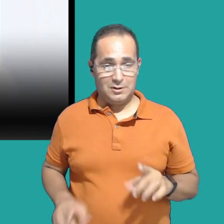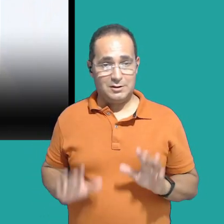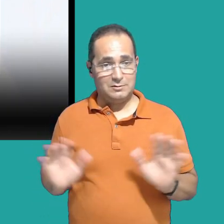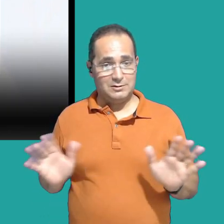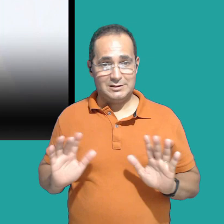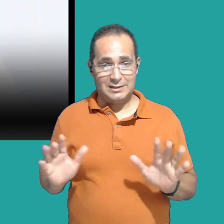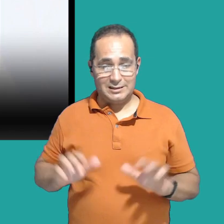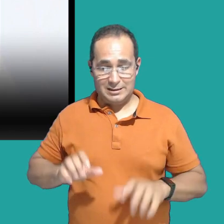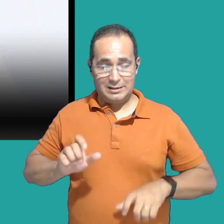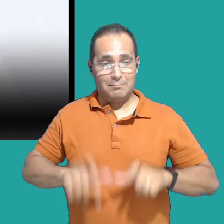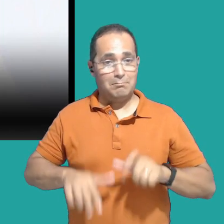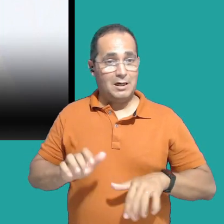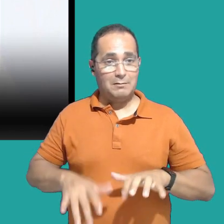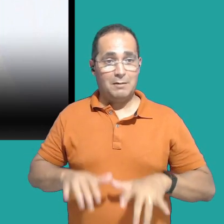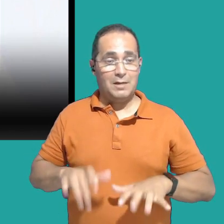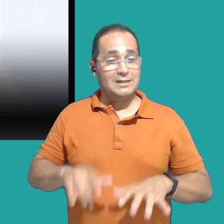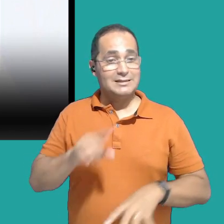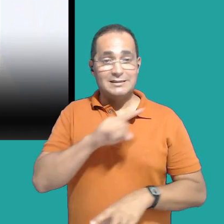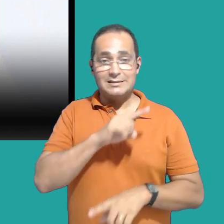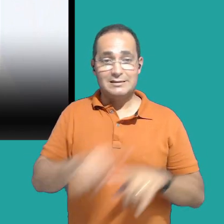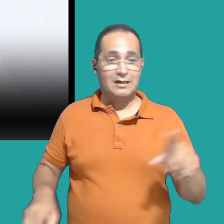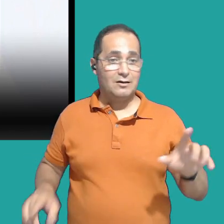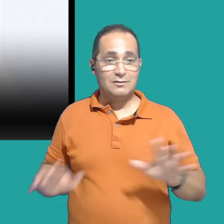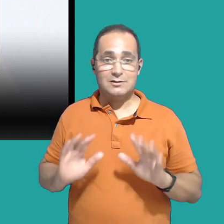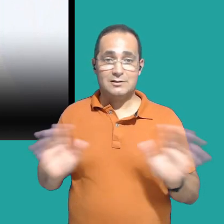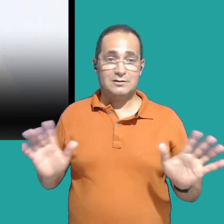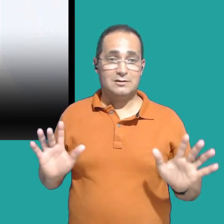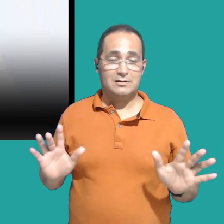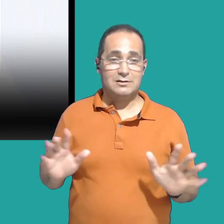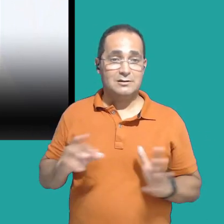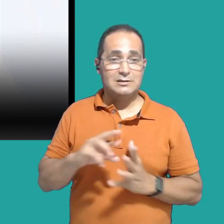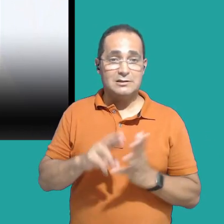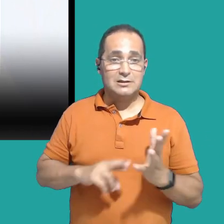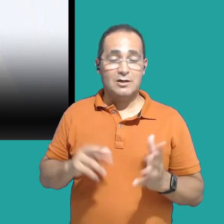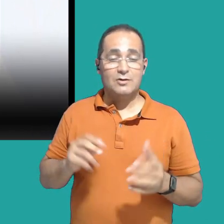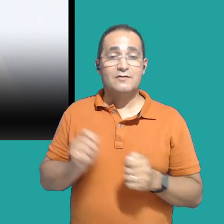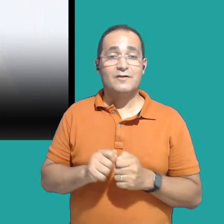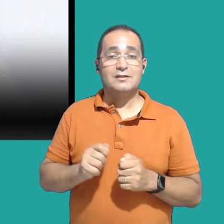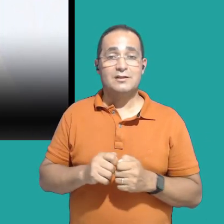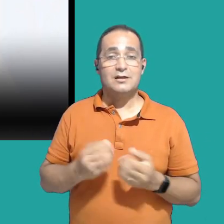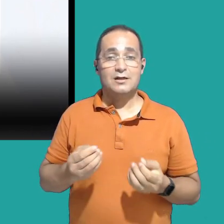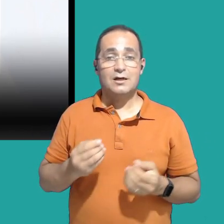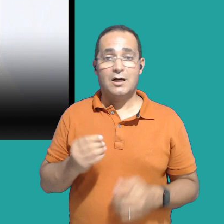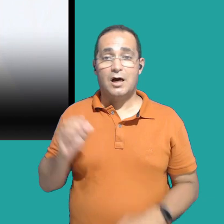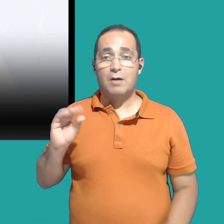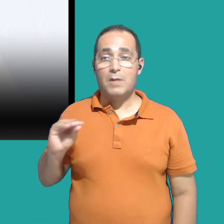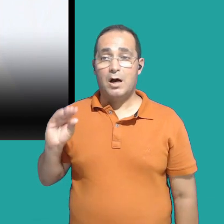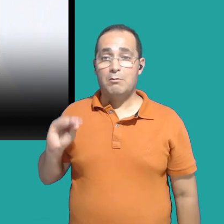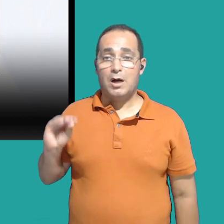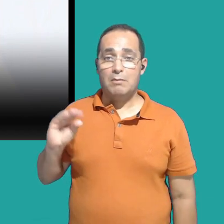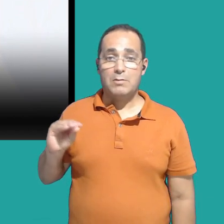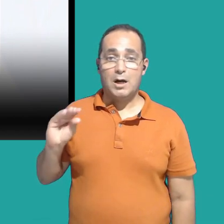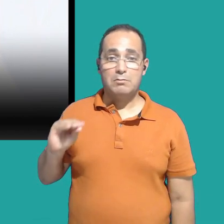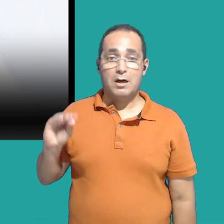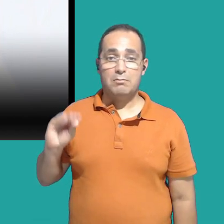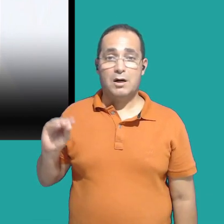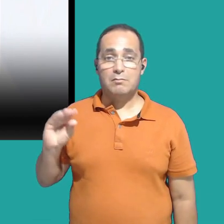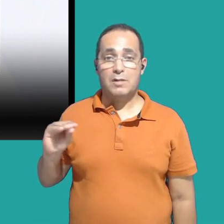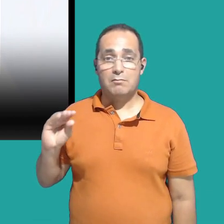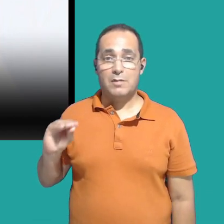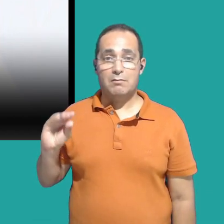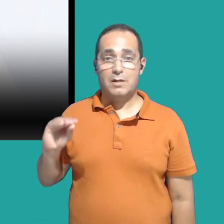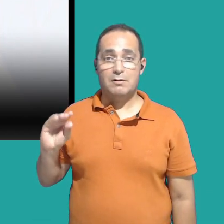época não podia mesmo, mas não deixaram usar a máquina braille, não deixaram fazer a redação em braille, eu tive que fazer a